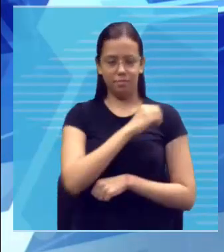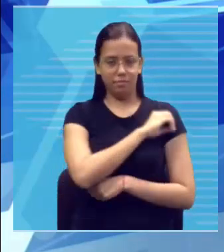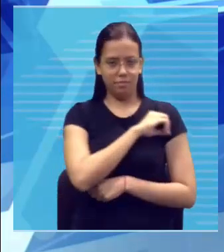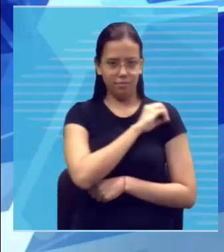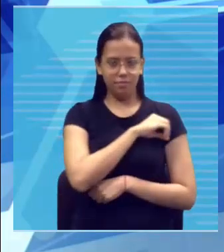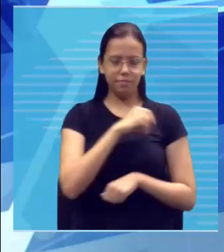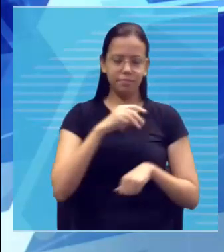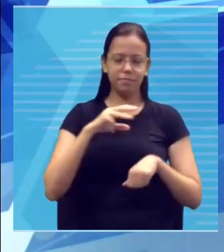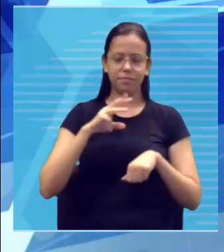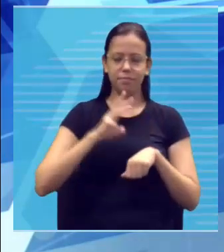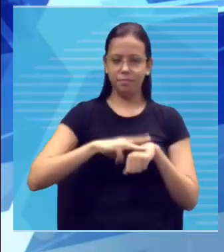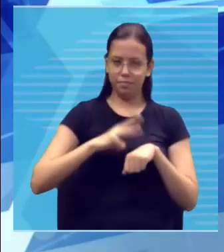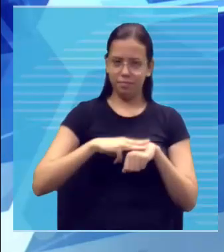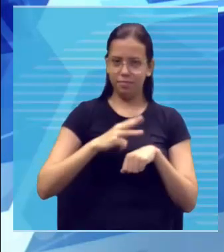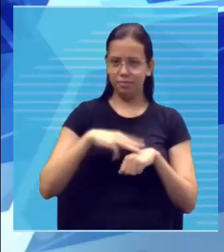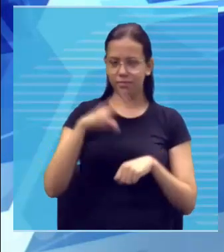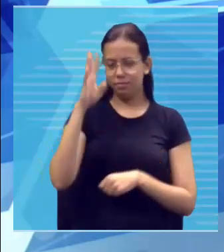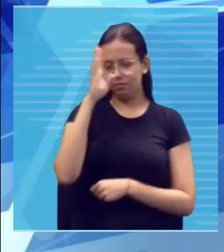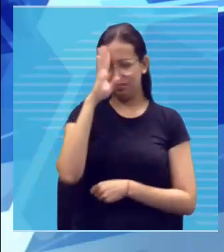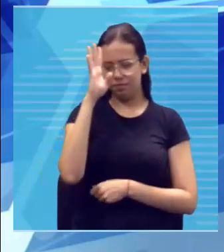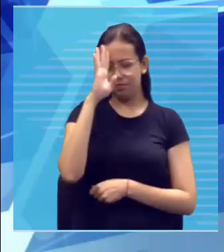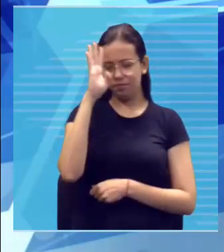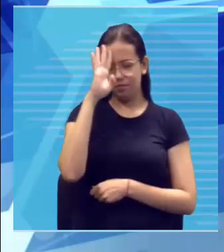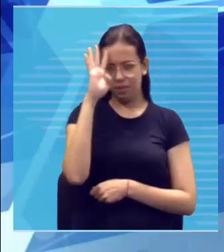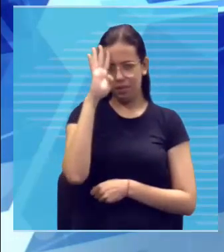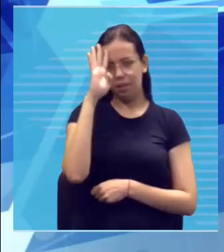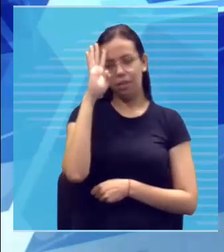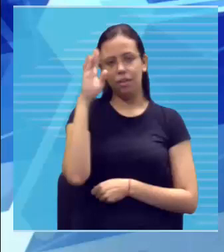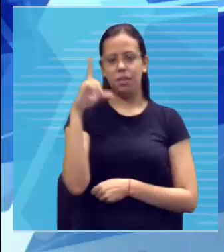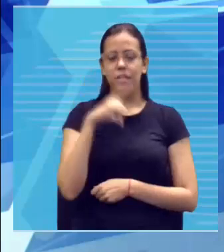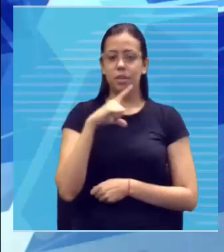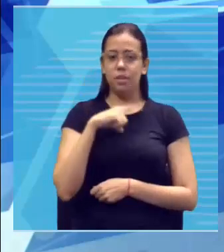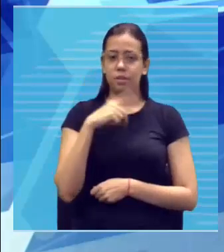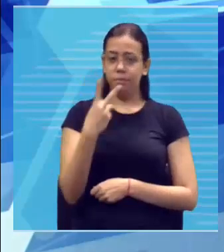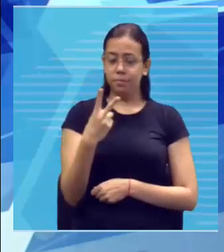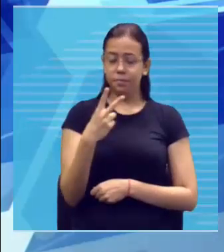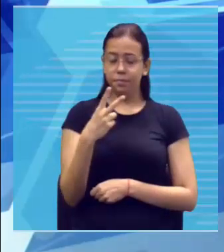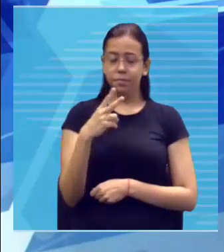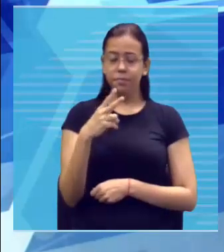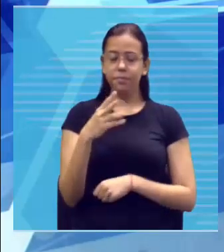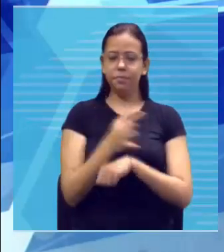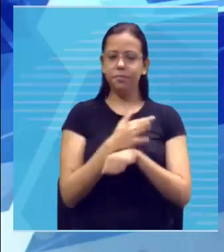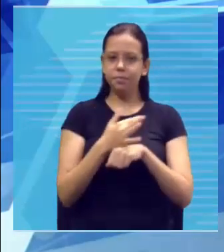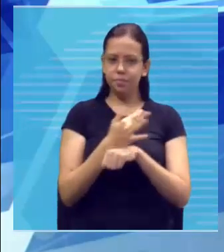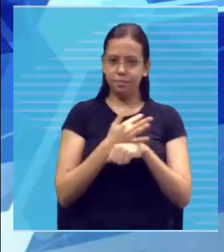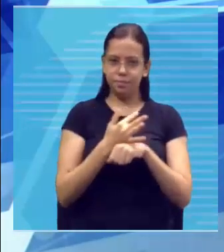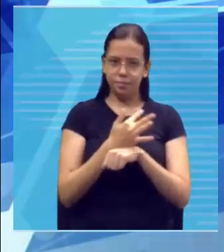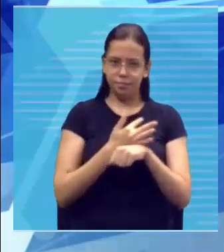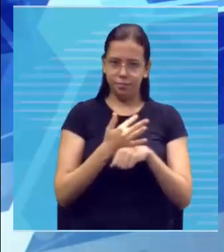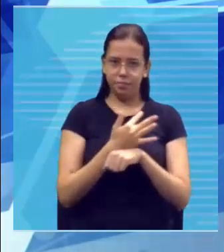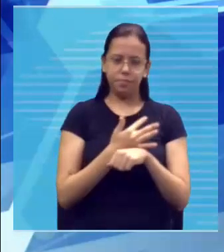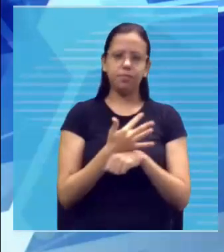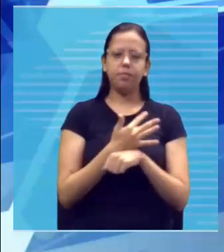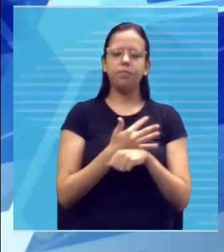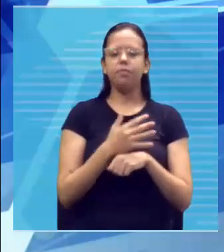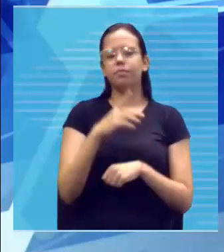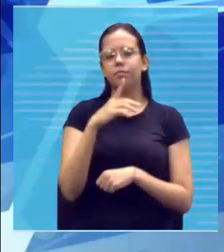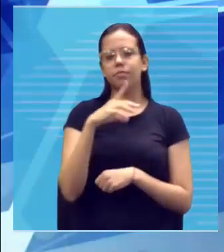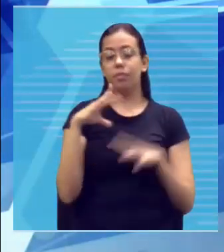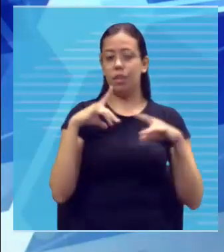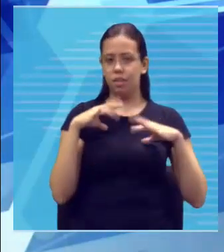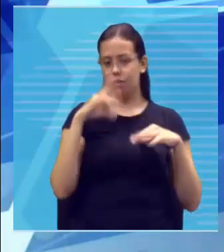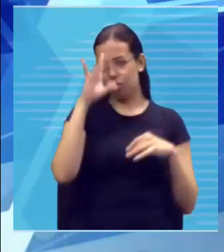na quarta-feira não é isso tivemos dois feriados em sequência né dia 12